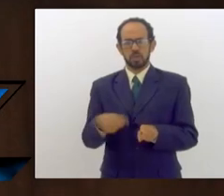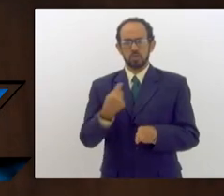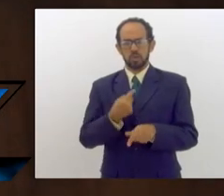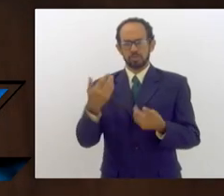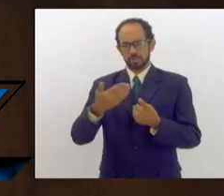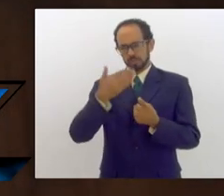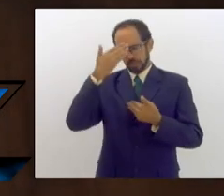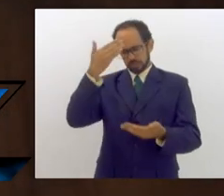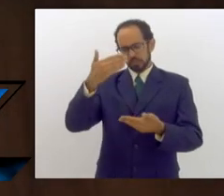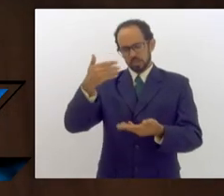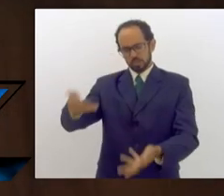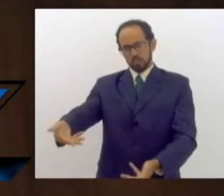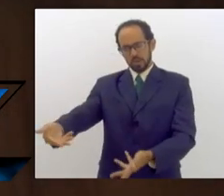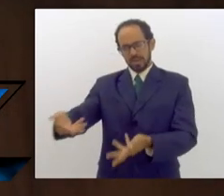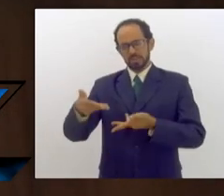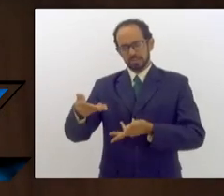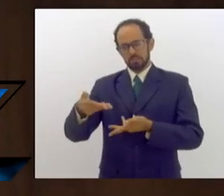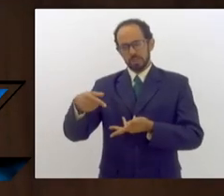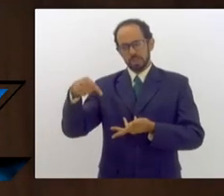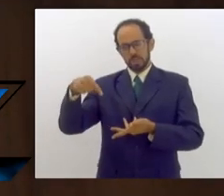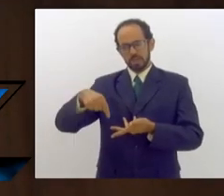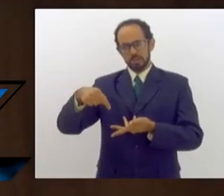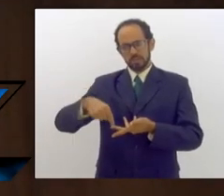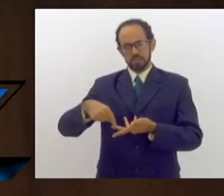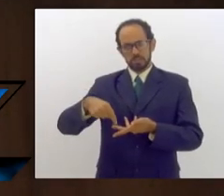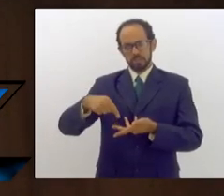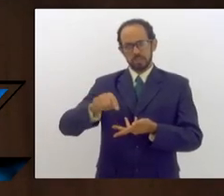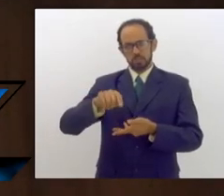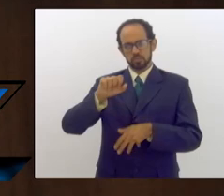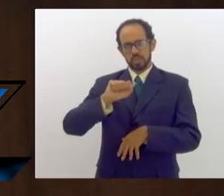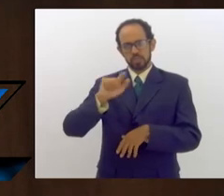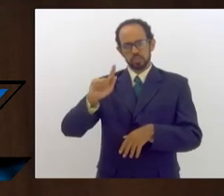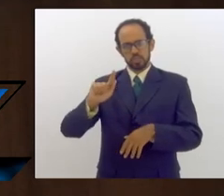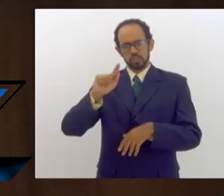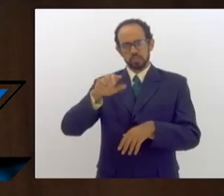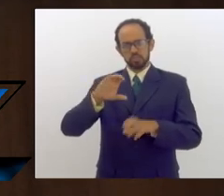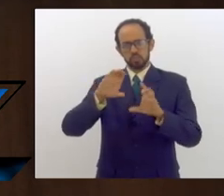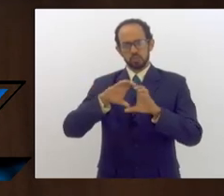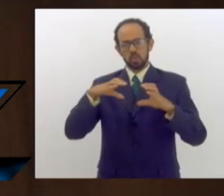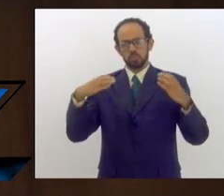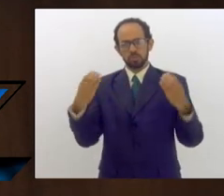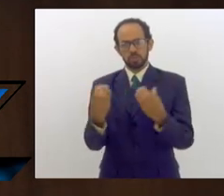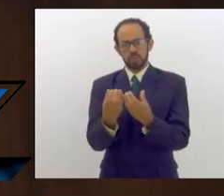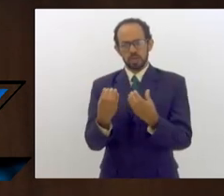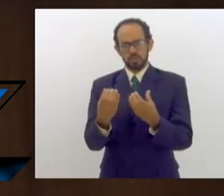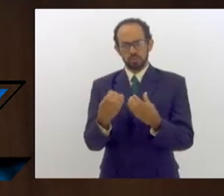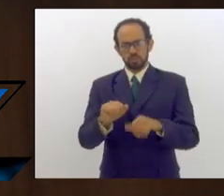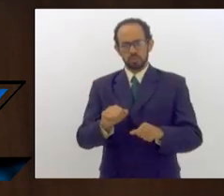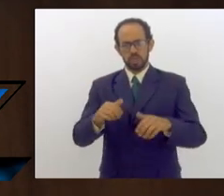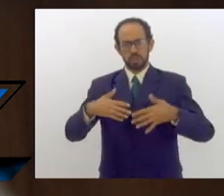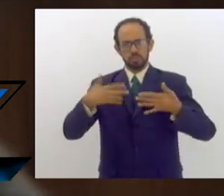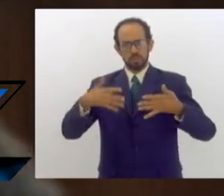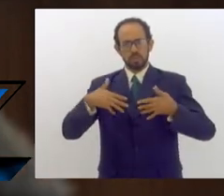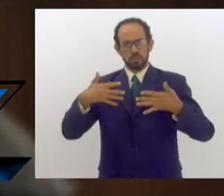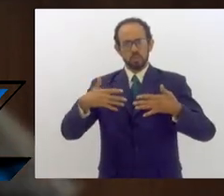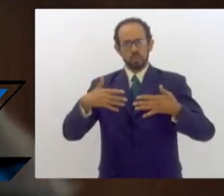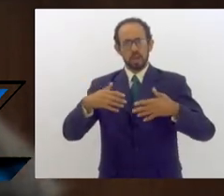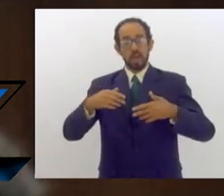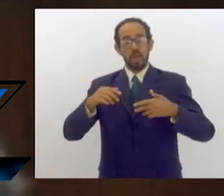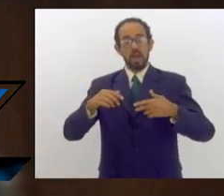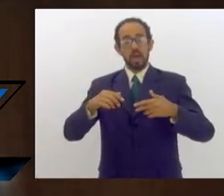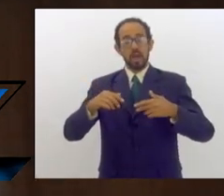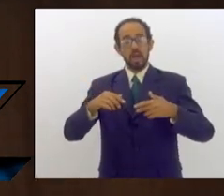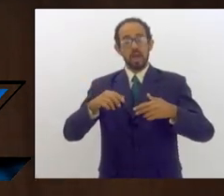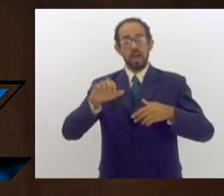por receber hoje os agentes comunitários os agentes animadores culturais aqui